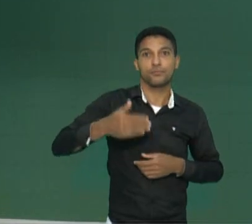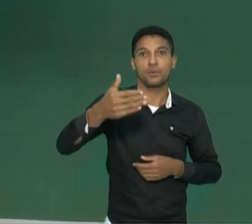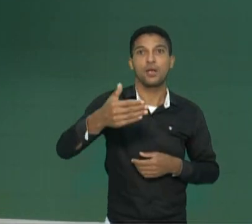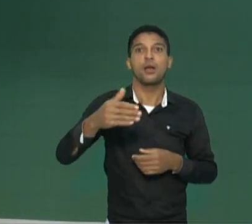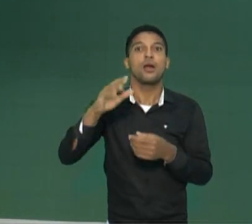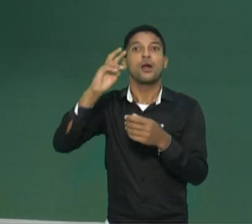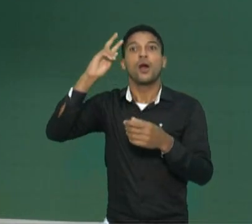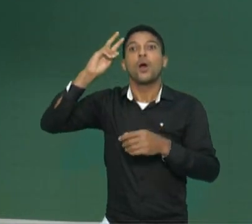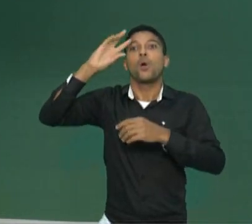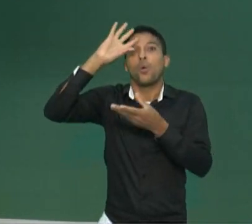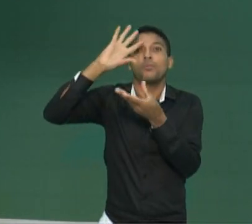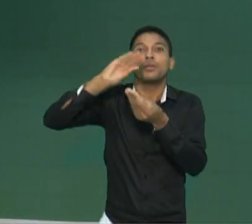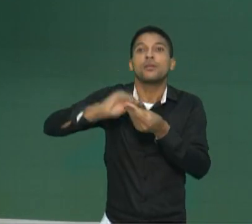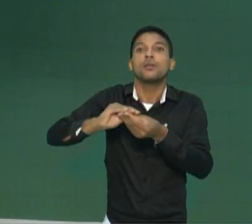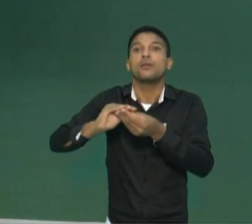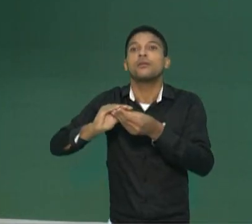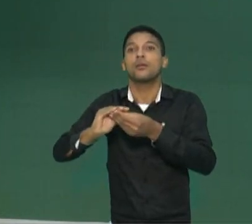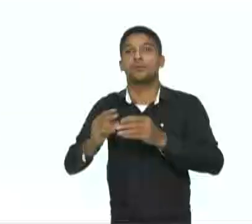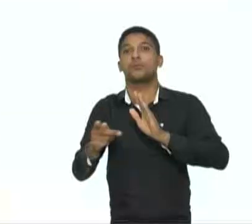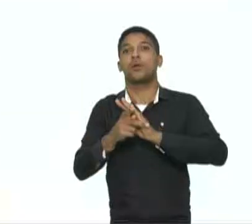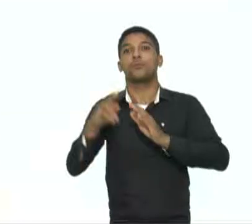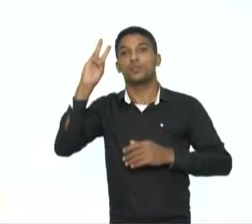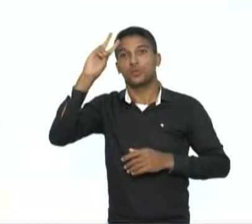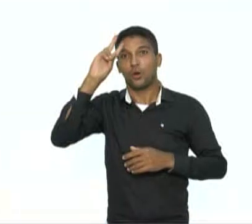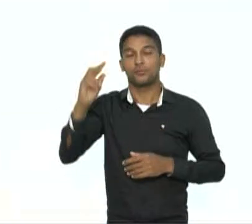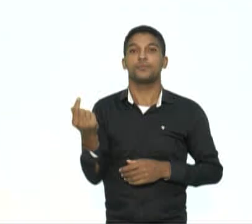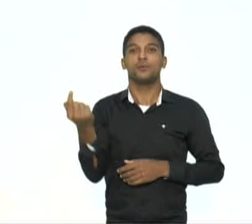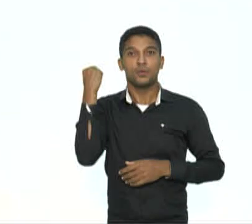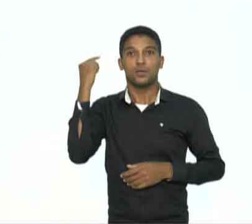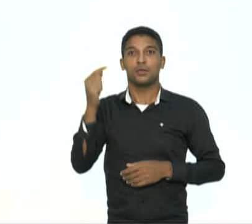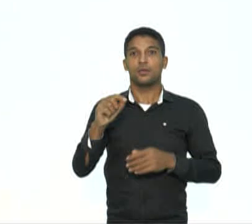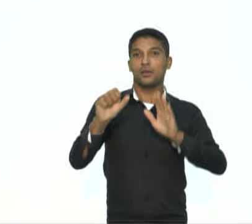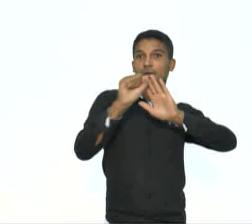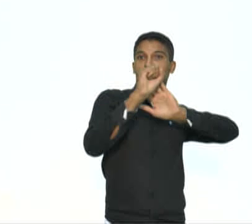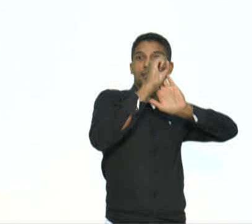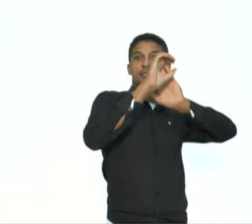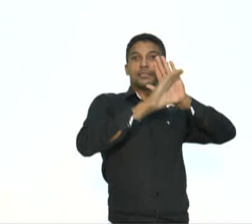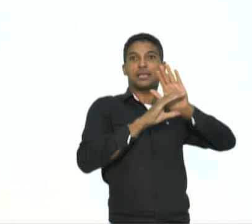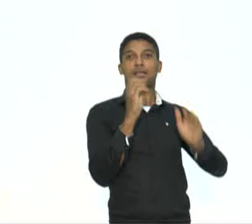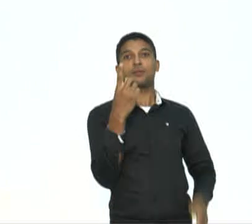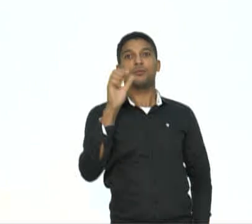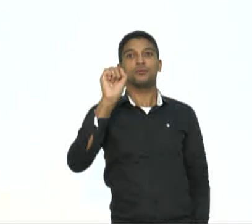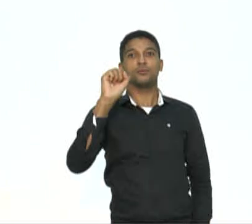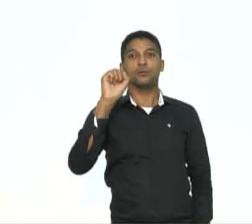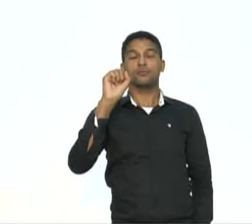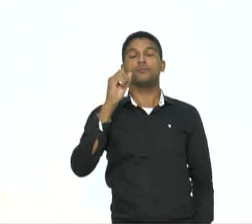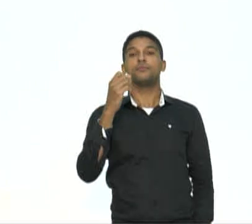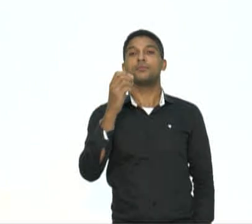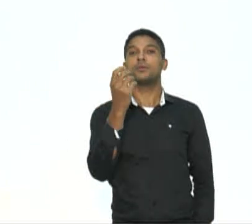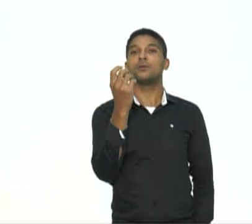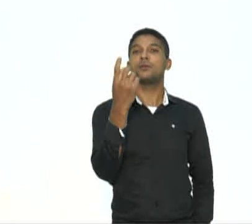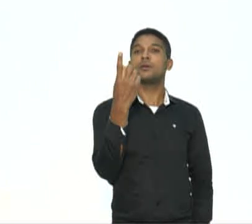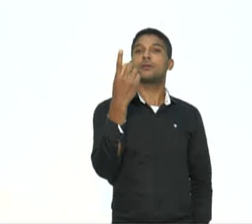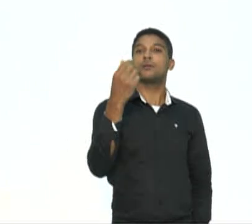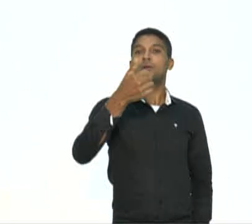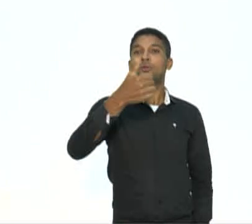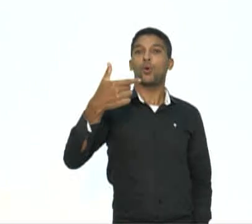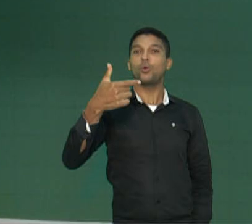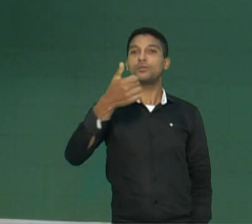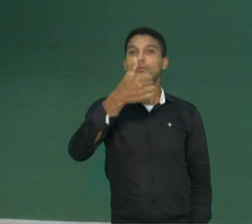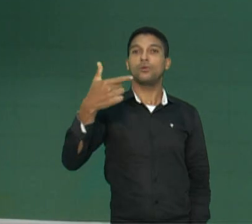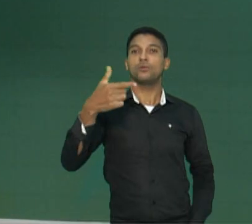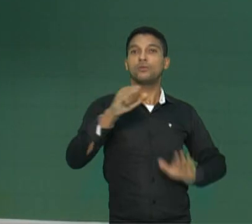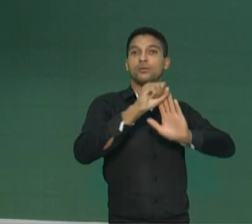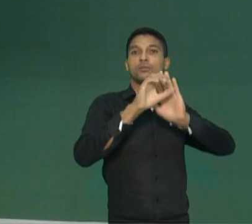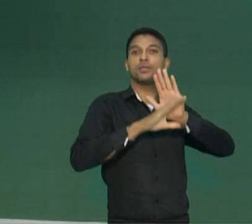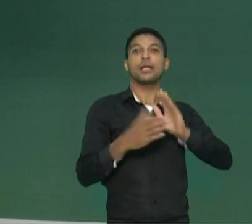que a gente chegou nessa arte gótica. Então, durante o século XII, a Europa passou por algumas mudanças sociais. O Papa Urbano, que a gente já falou em algumas